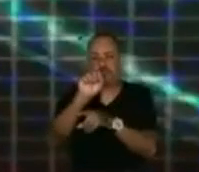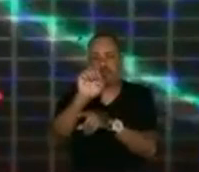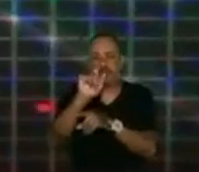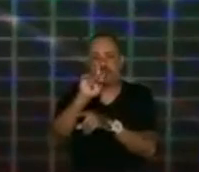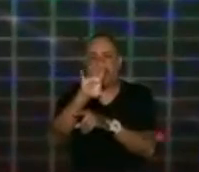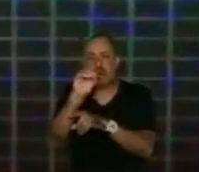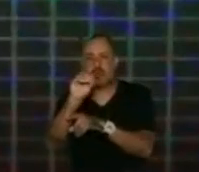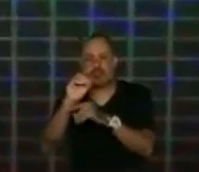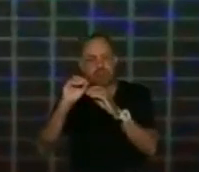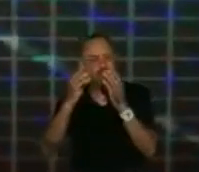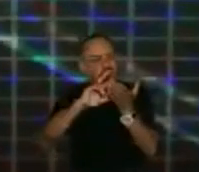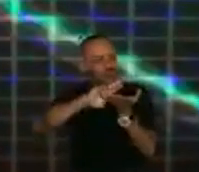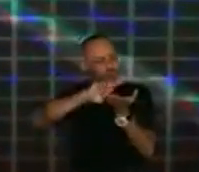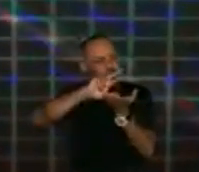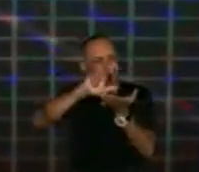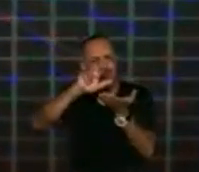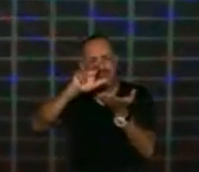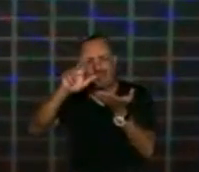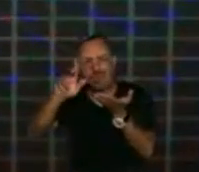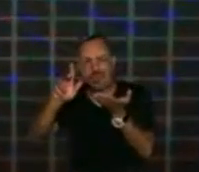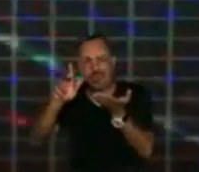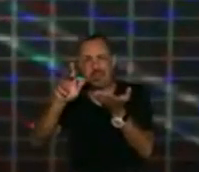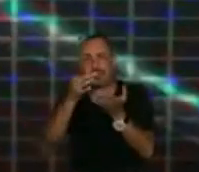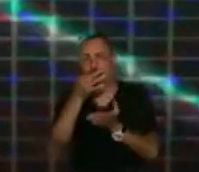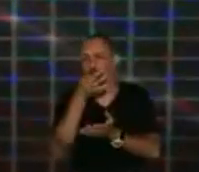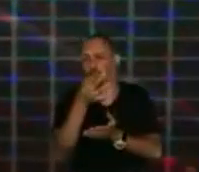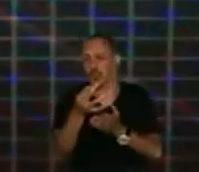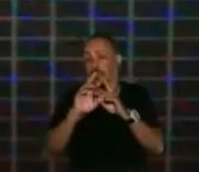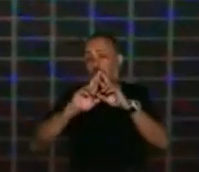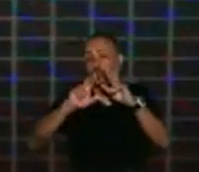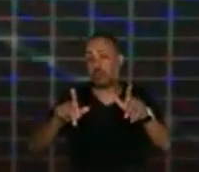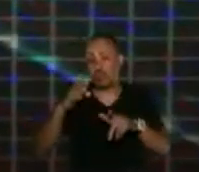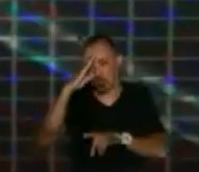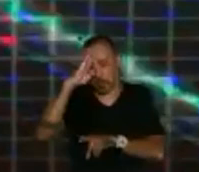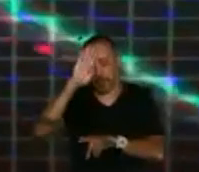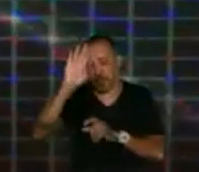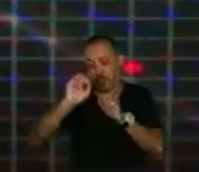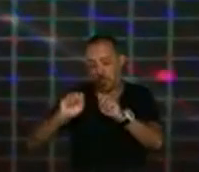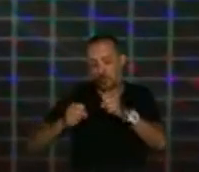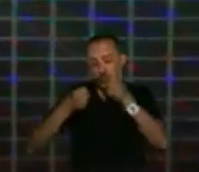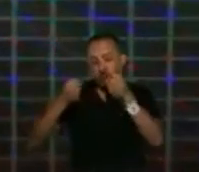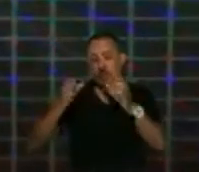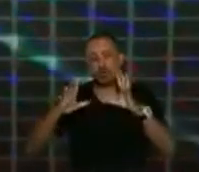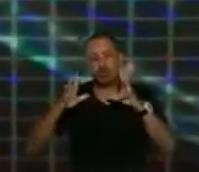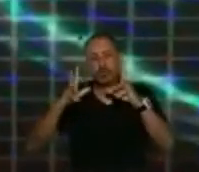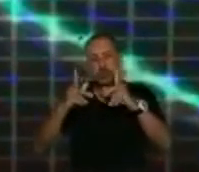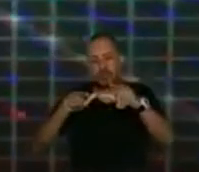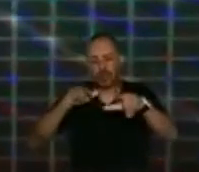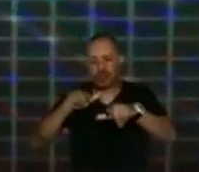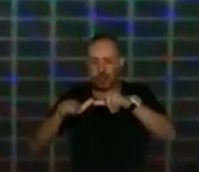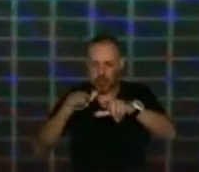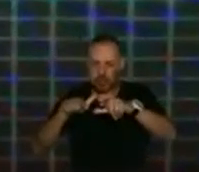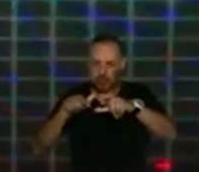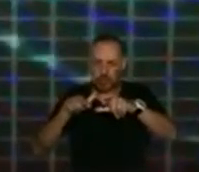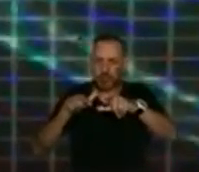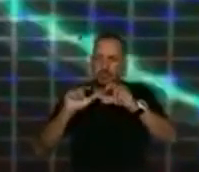visionário. Enfim, várias visões diferentes aqui, e principalmente o esforço de todo mundo aqui que trabalhou para levar para